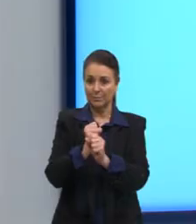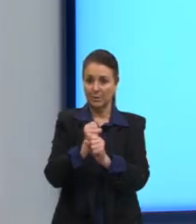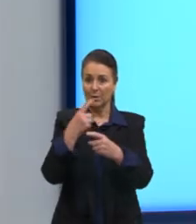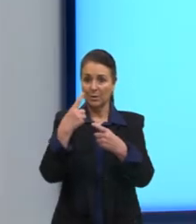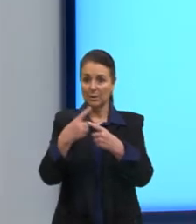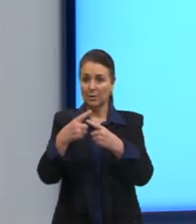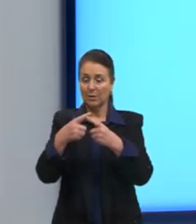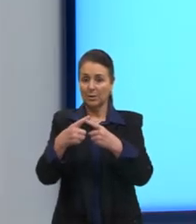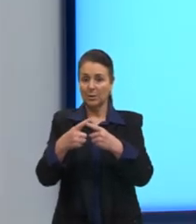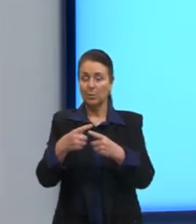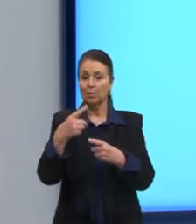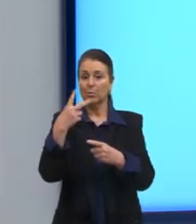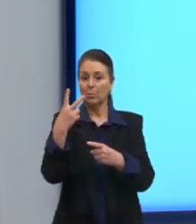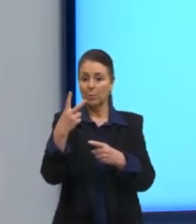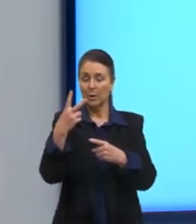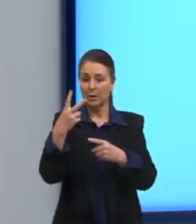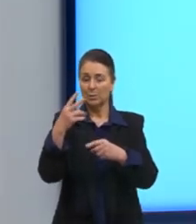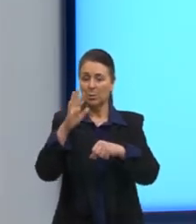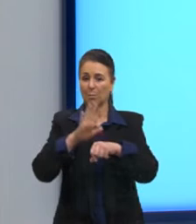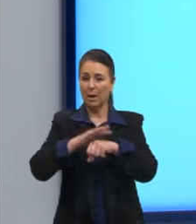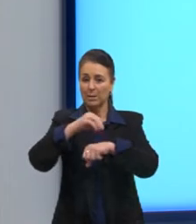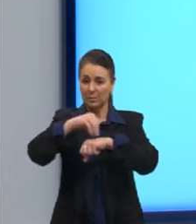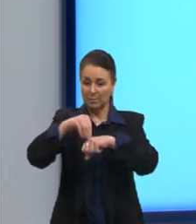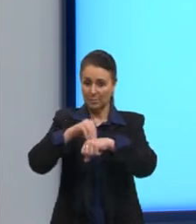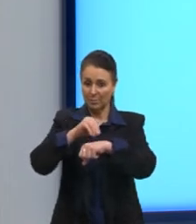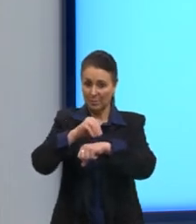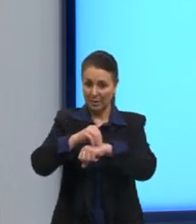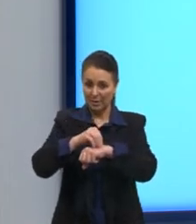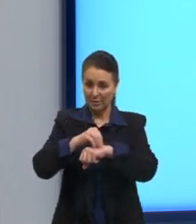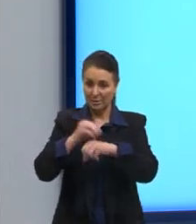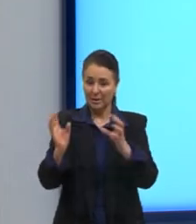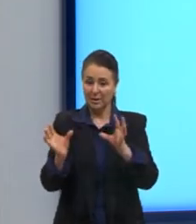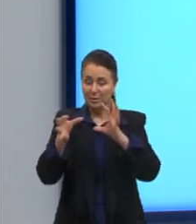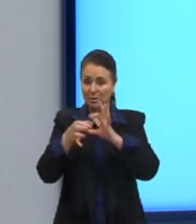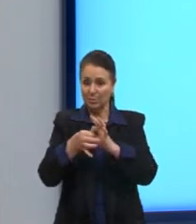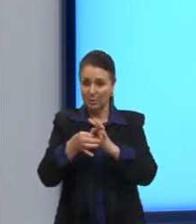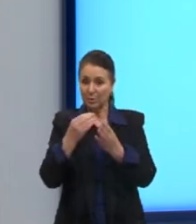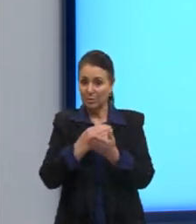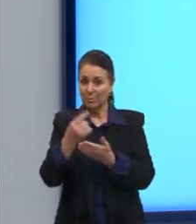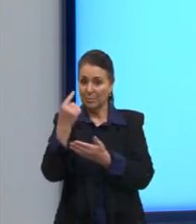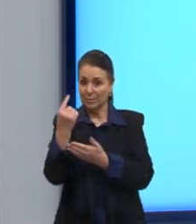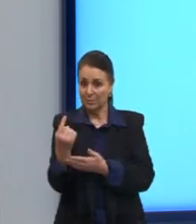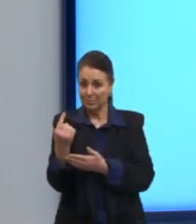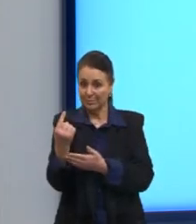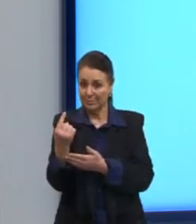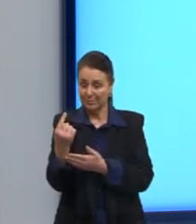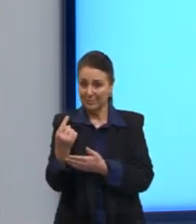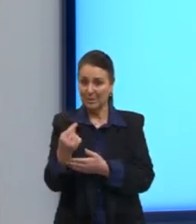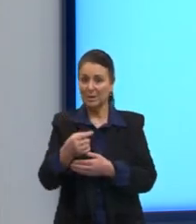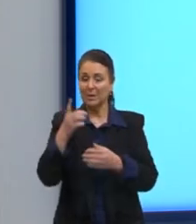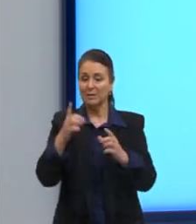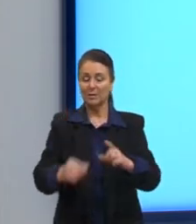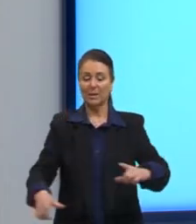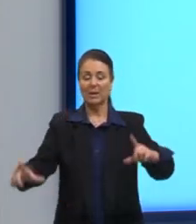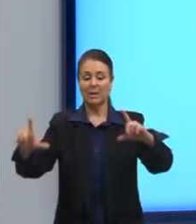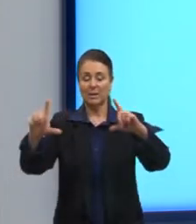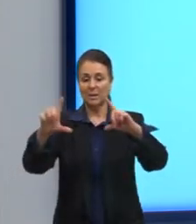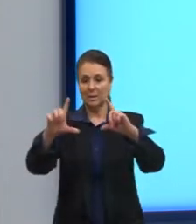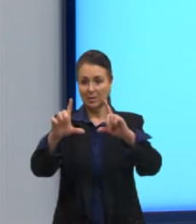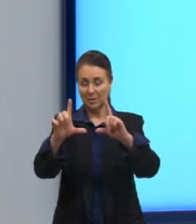entre duas ou mais moléculas que se unem e forma apenas um eles vão ocorrer em insaturações